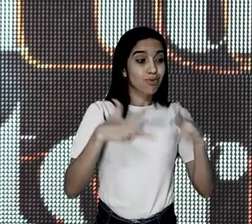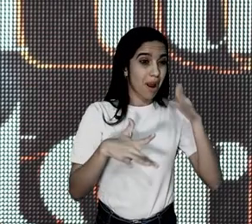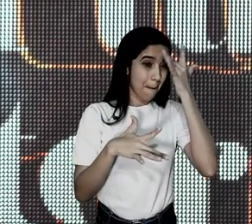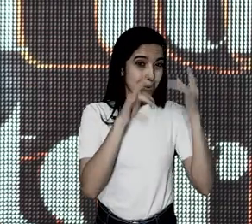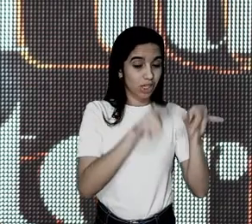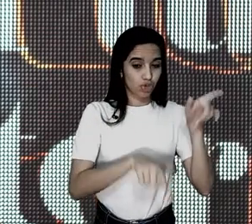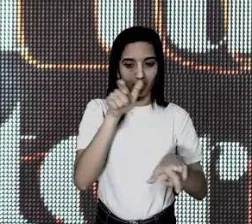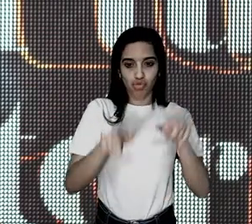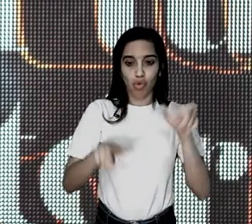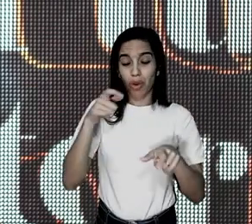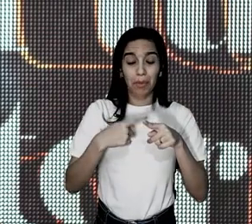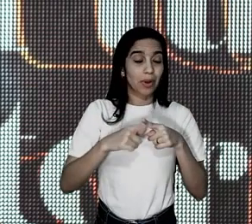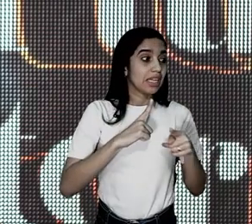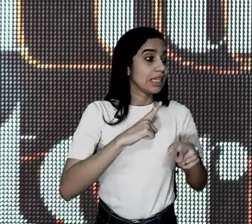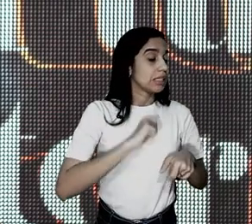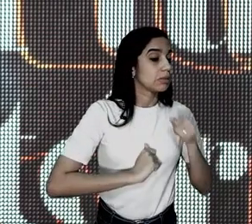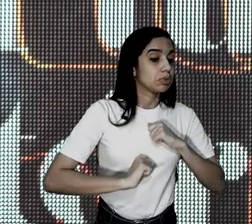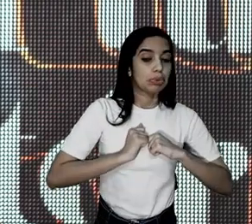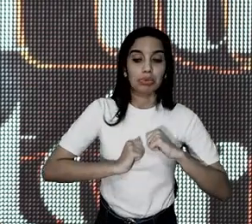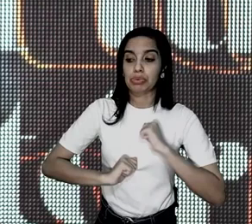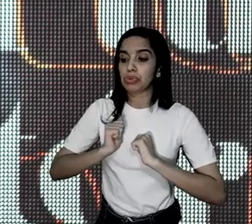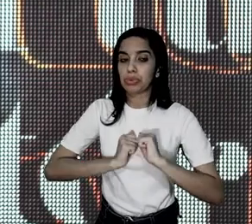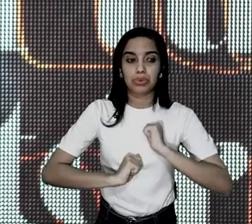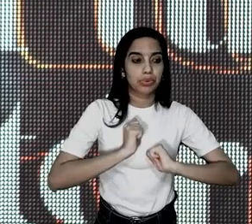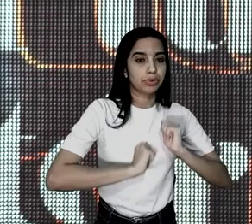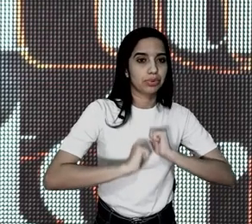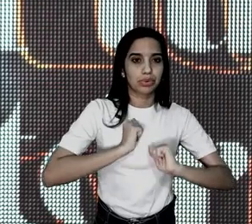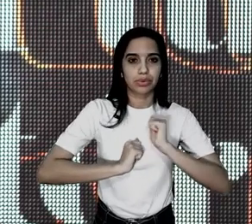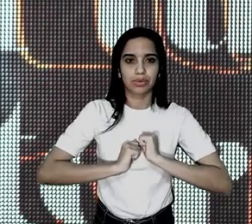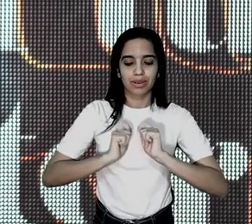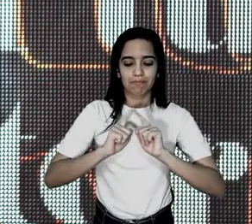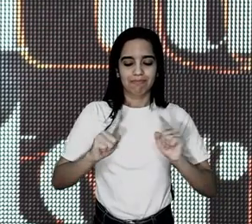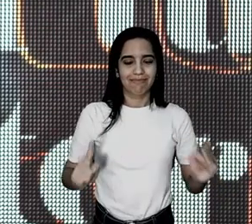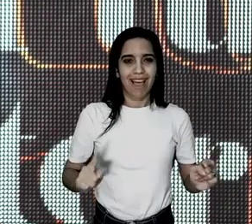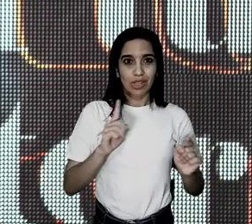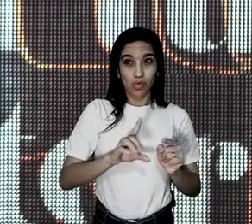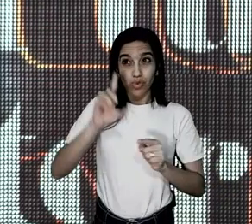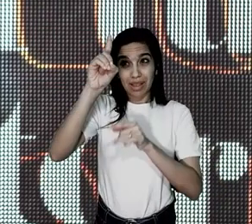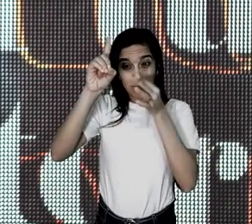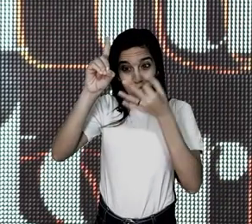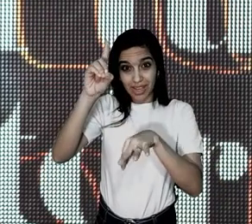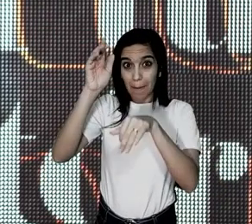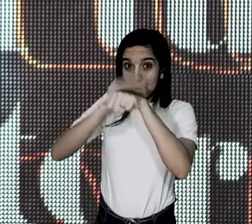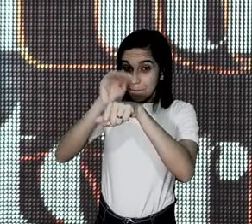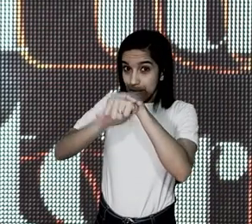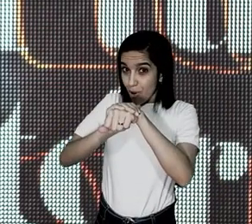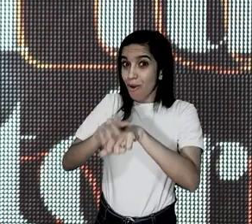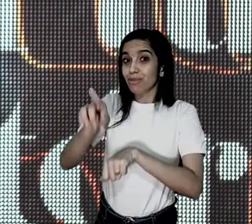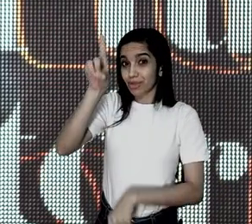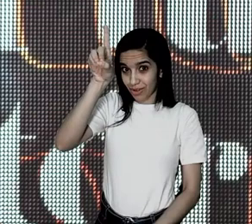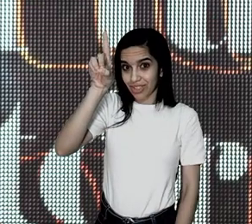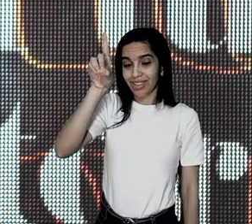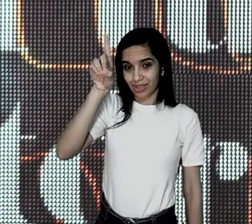tempo humano, ansioso, regado à ansiedade. Mas no Kairos, no tempo